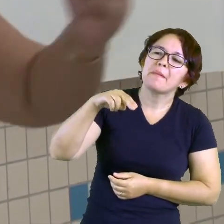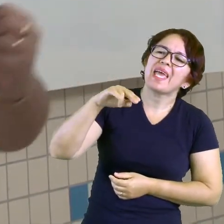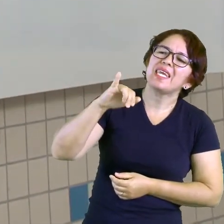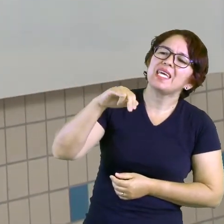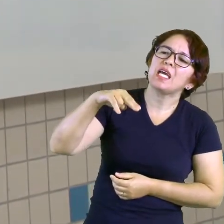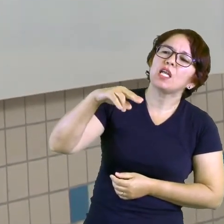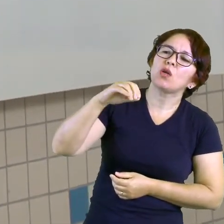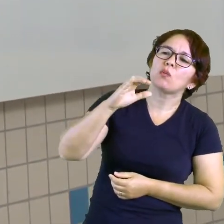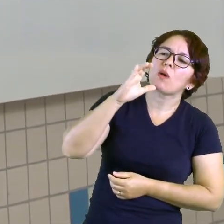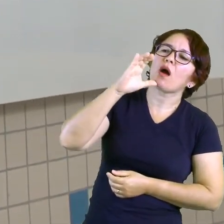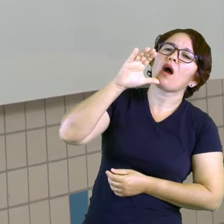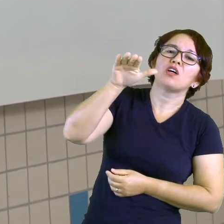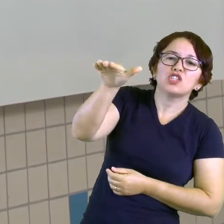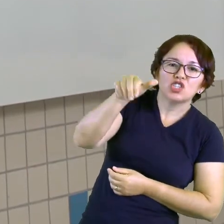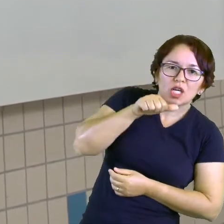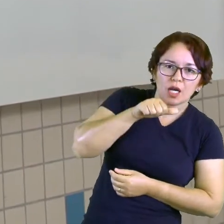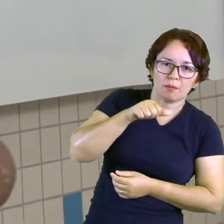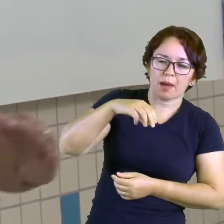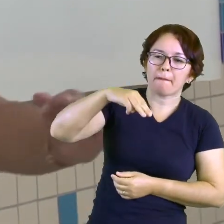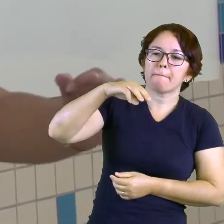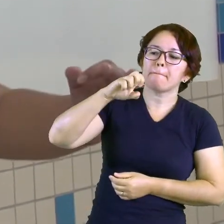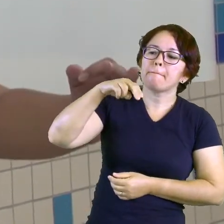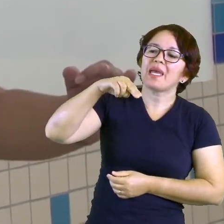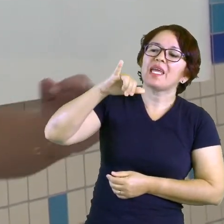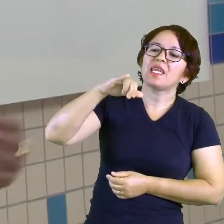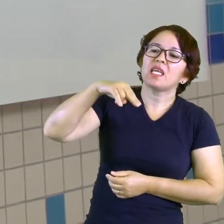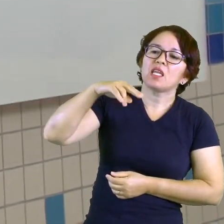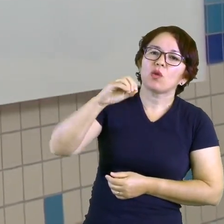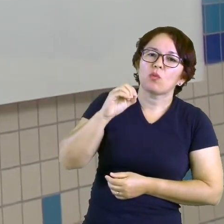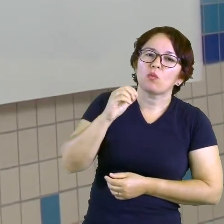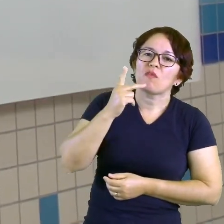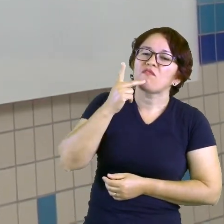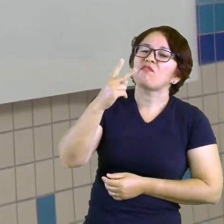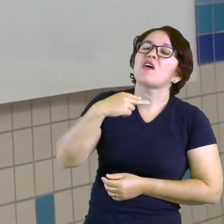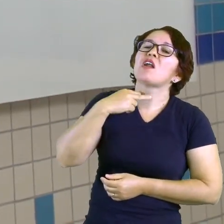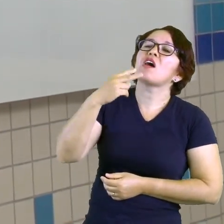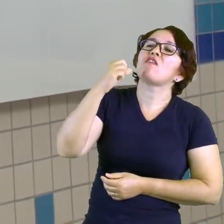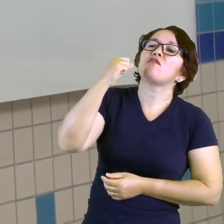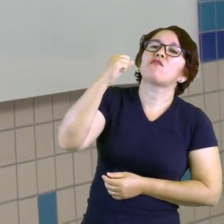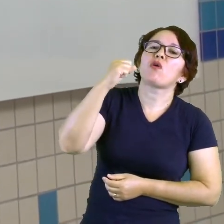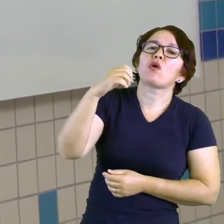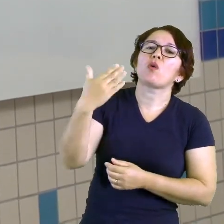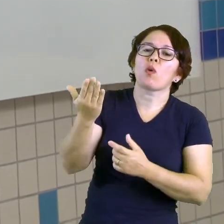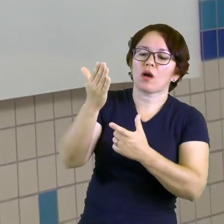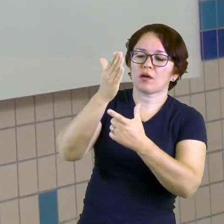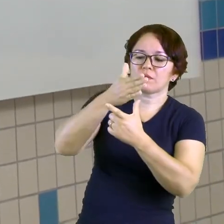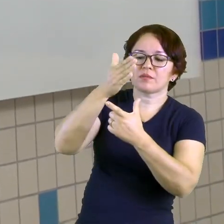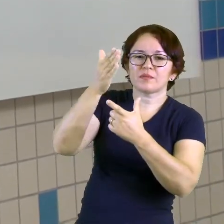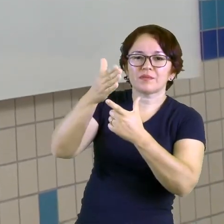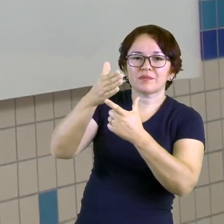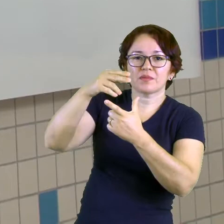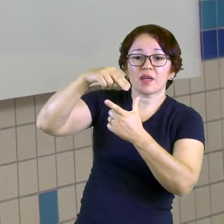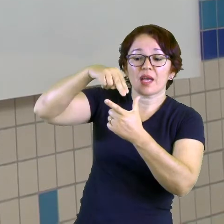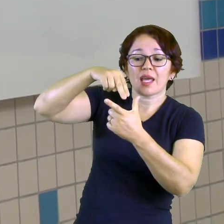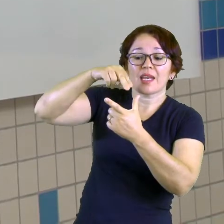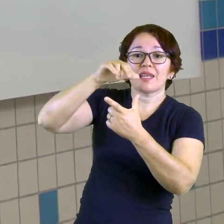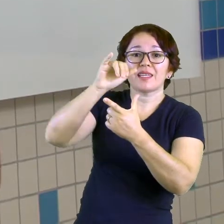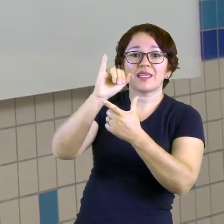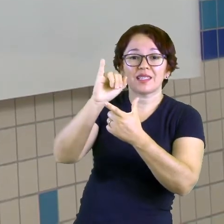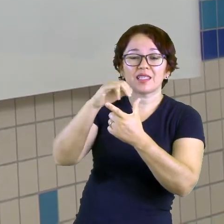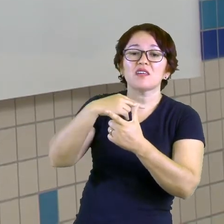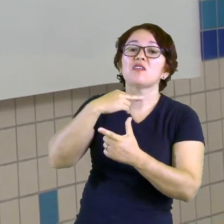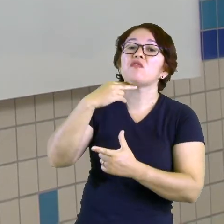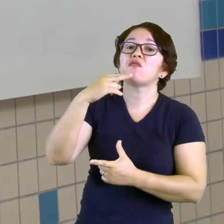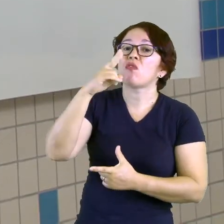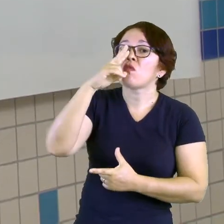Menino. Qual foi a sílaba que eu mais me prolonguei? O ni. Então, o ni é a sílaba tônica